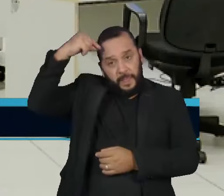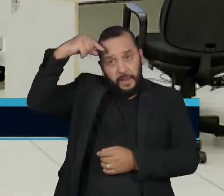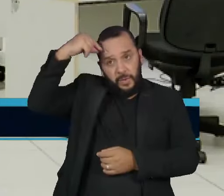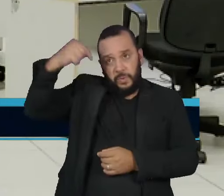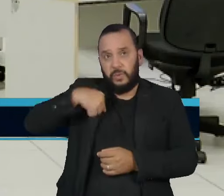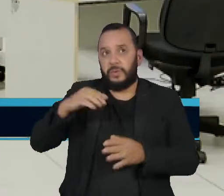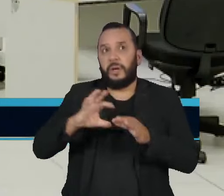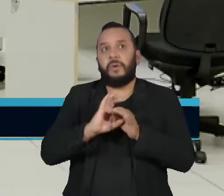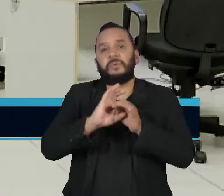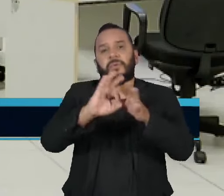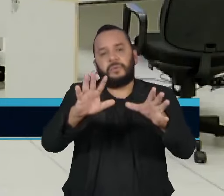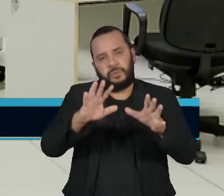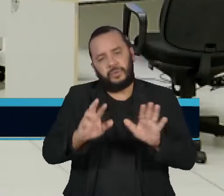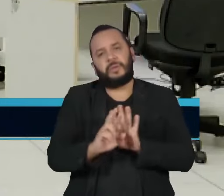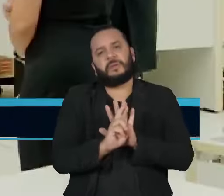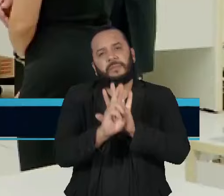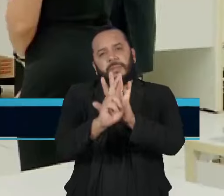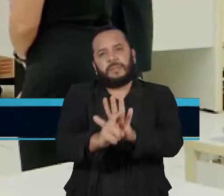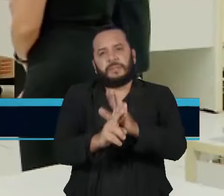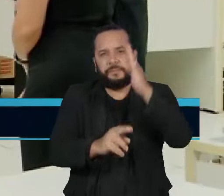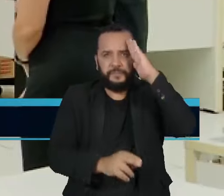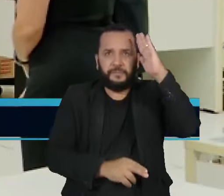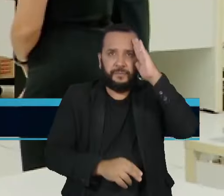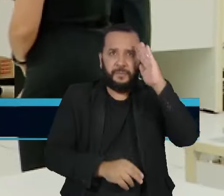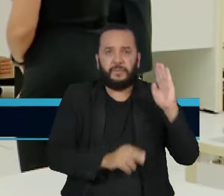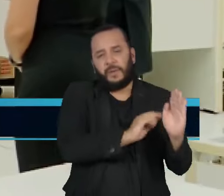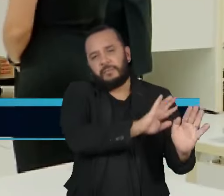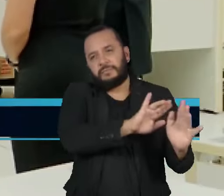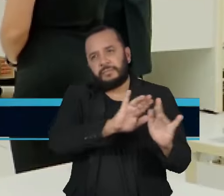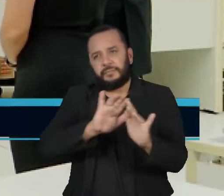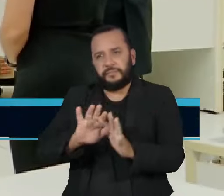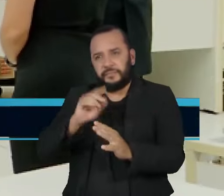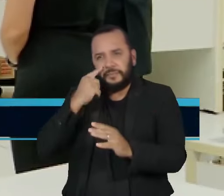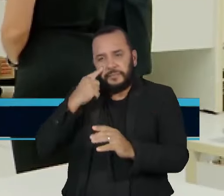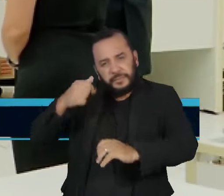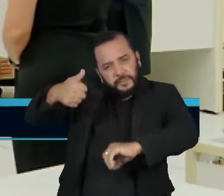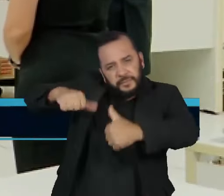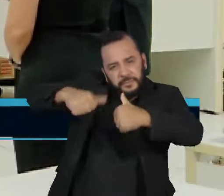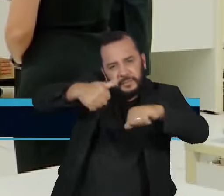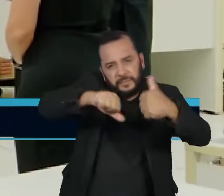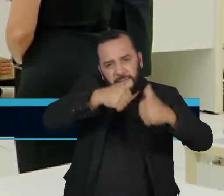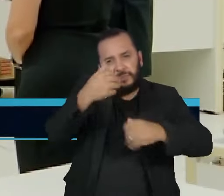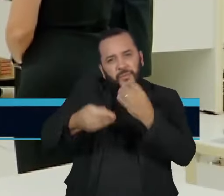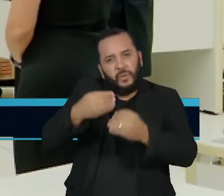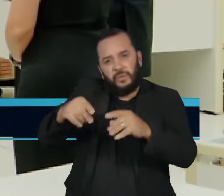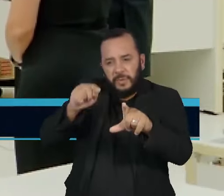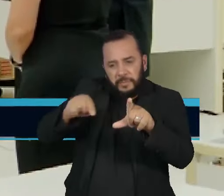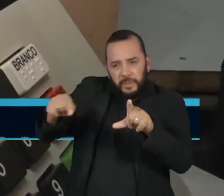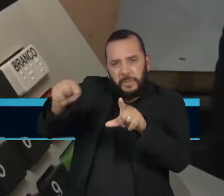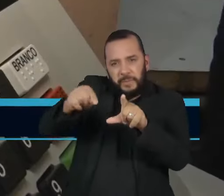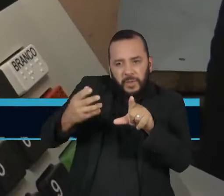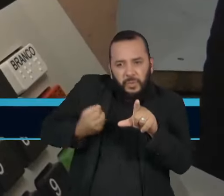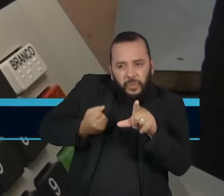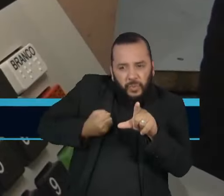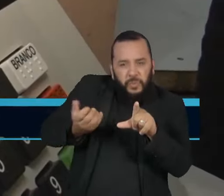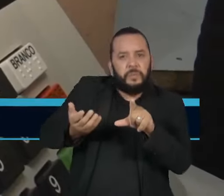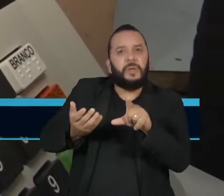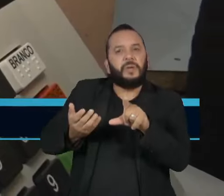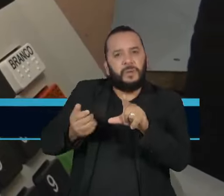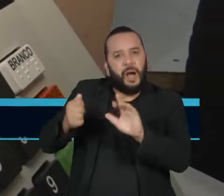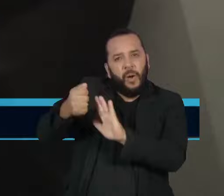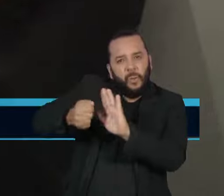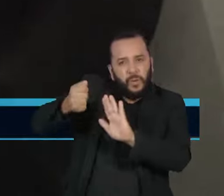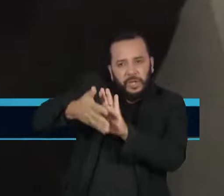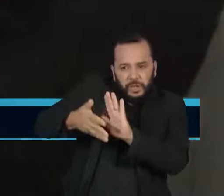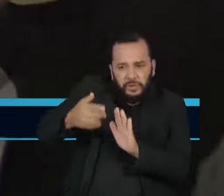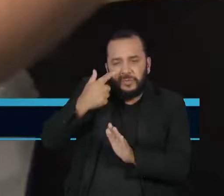autorizou representantes das Forças Armadas a participarem da comissão que analisa o código-fonte das urnas eletrônicas. A decisão ocorreu em meio